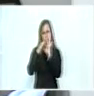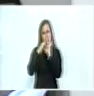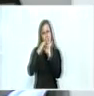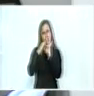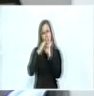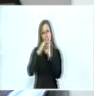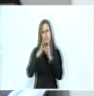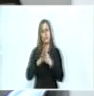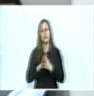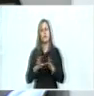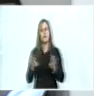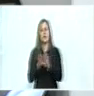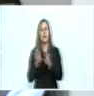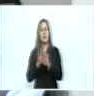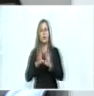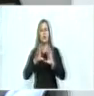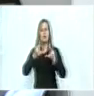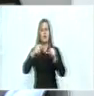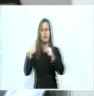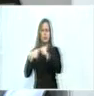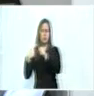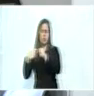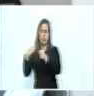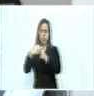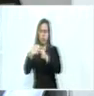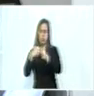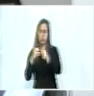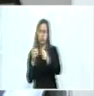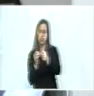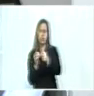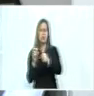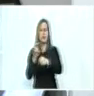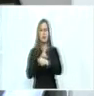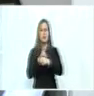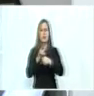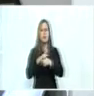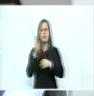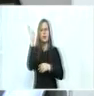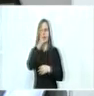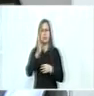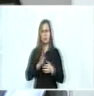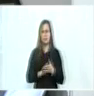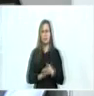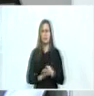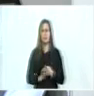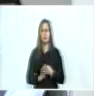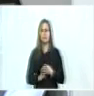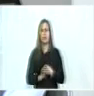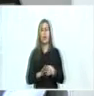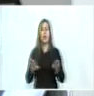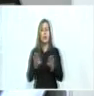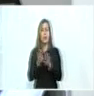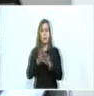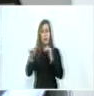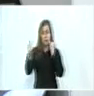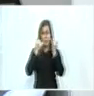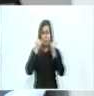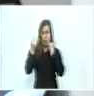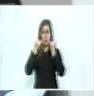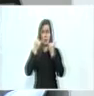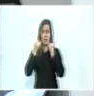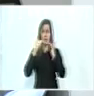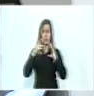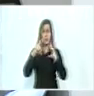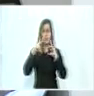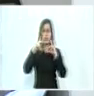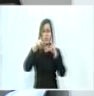ao contexto dos municípios brasileiros, de modo que haja uma similitude entre as informações oriundas